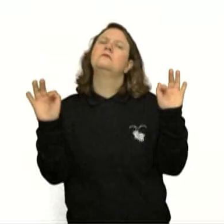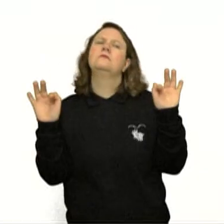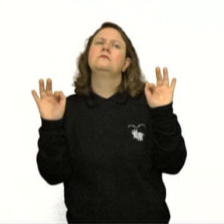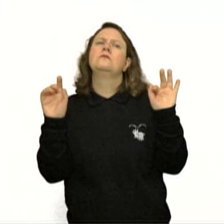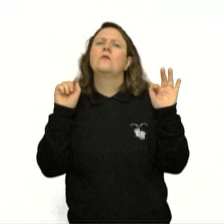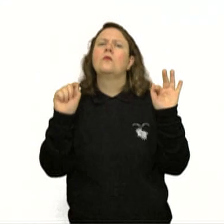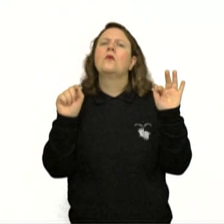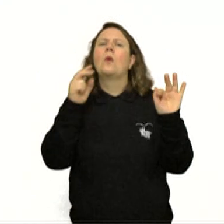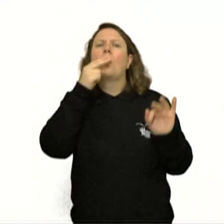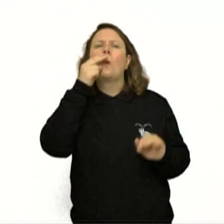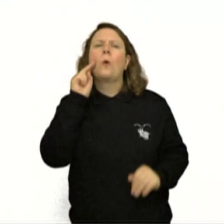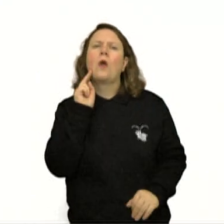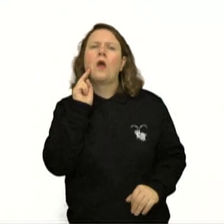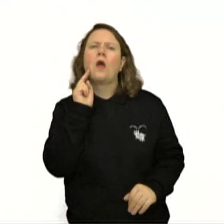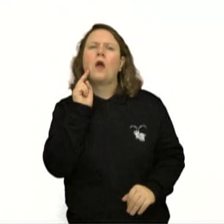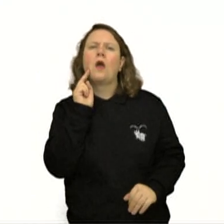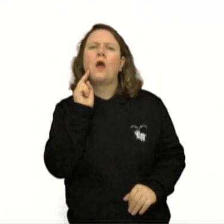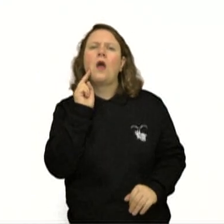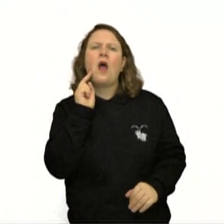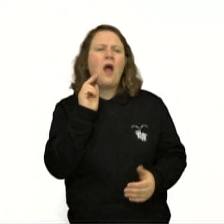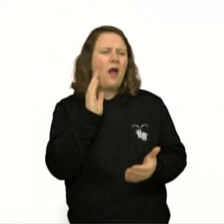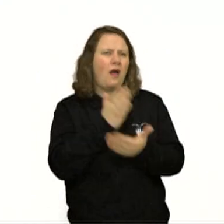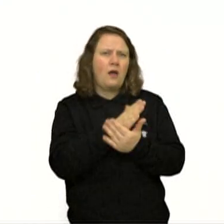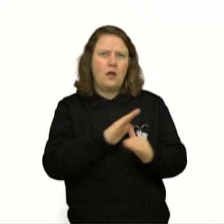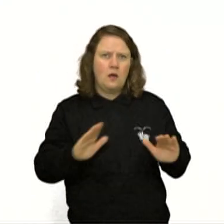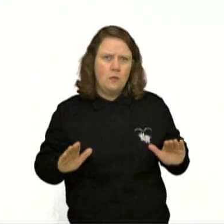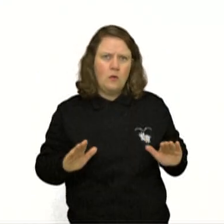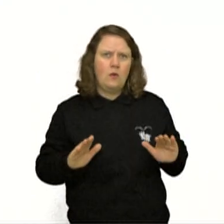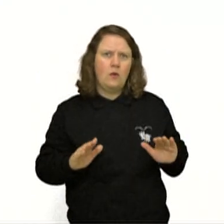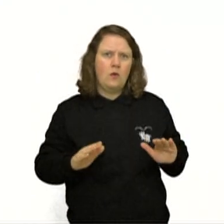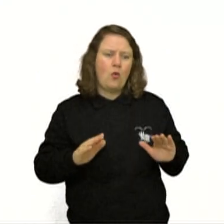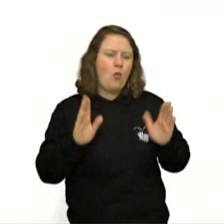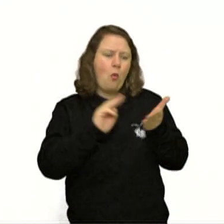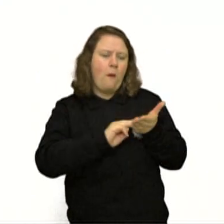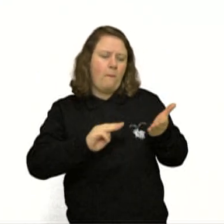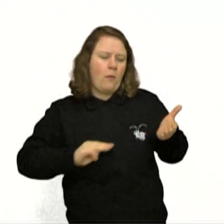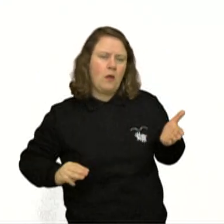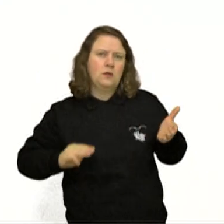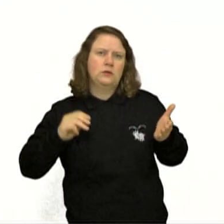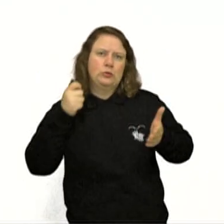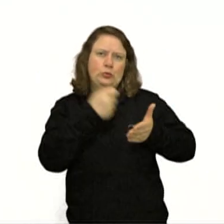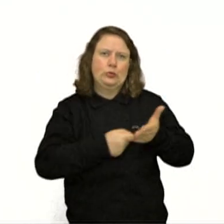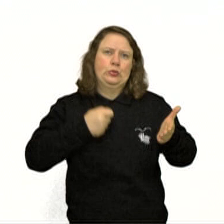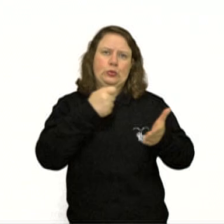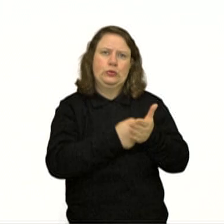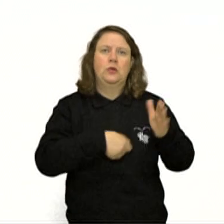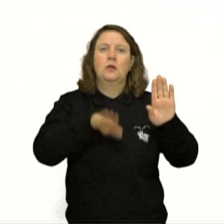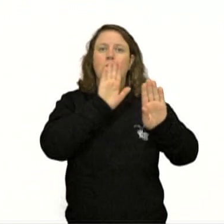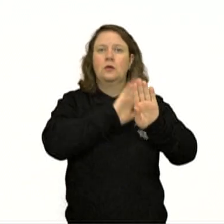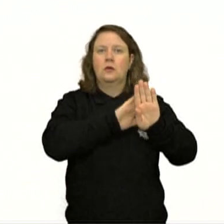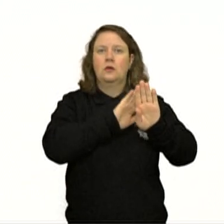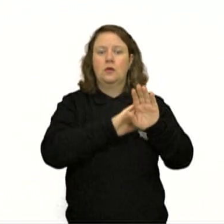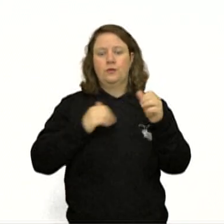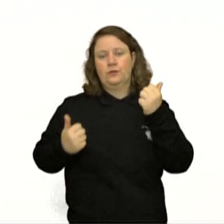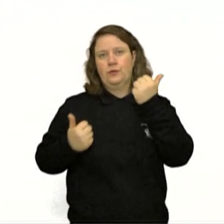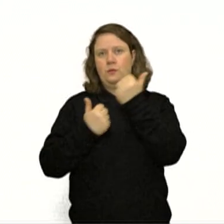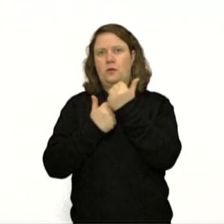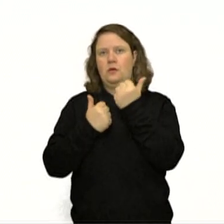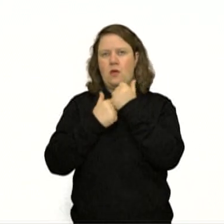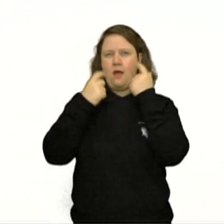Stalin descartou o método de luta ideológica, substituindo-o pelo sistema de violência